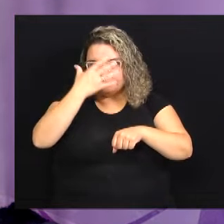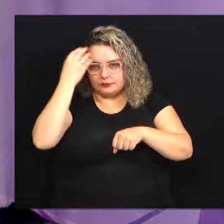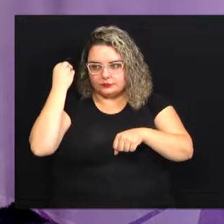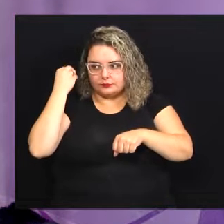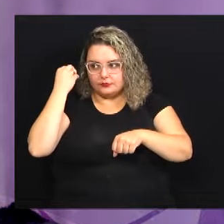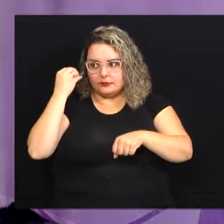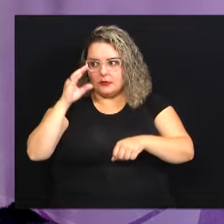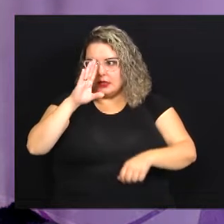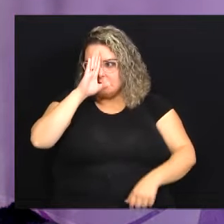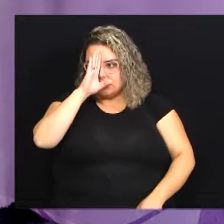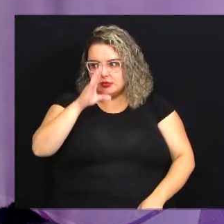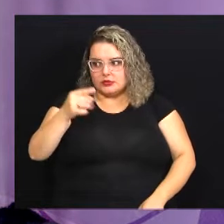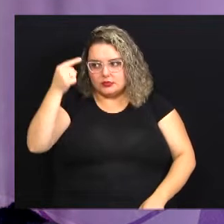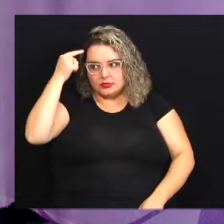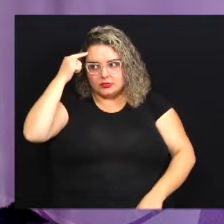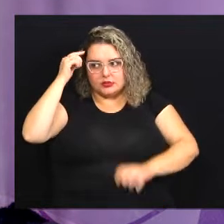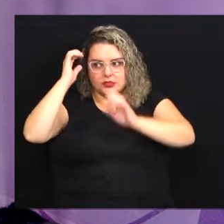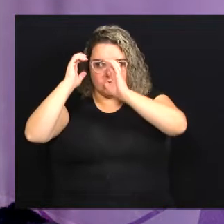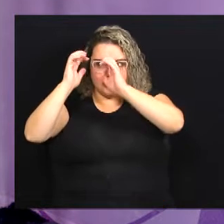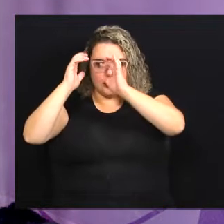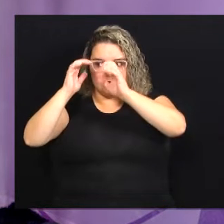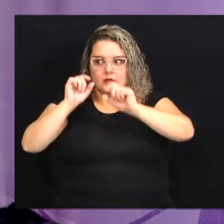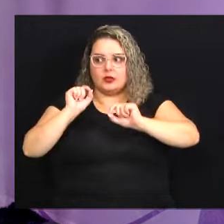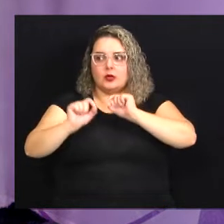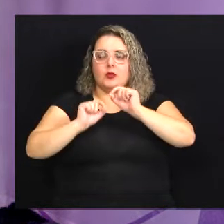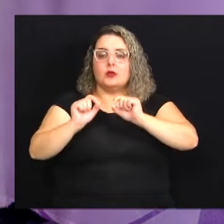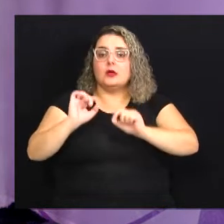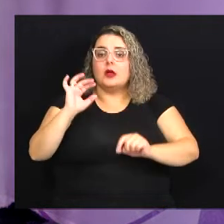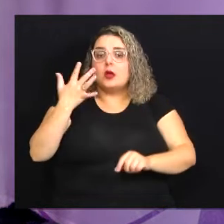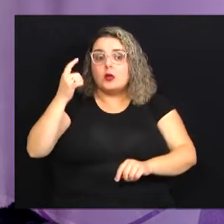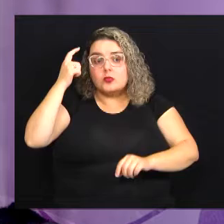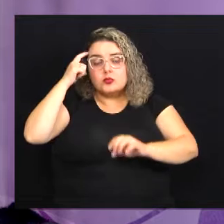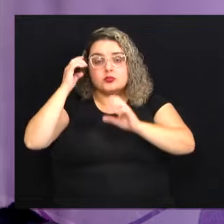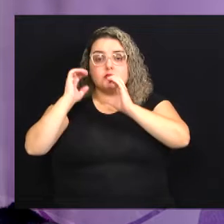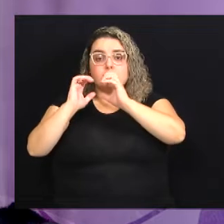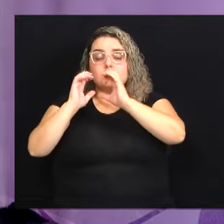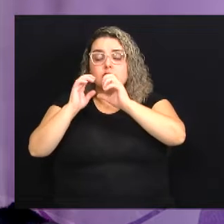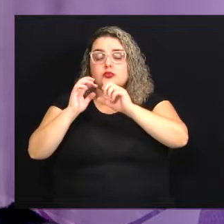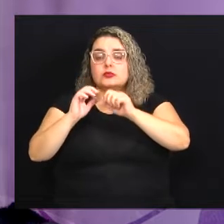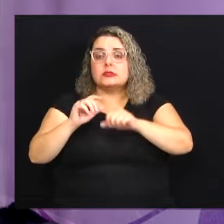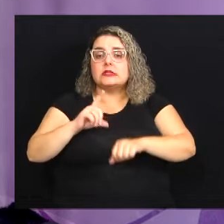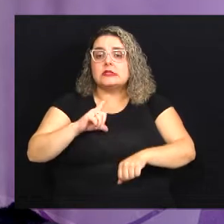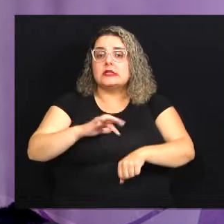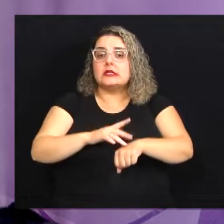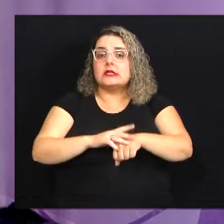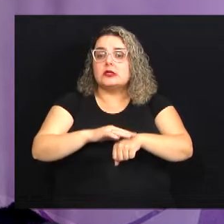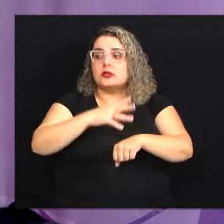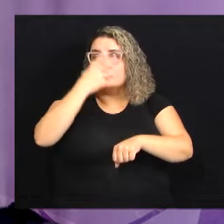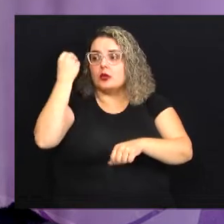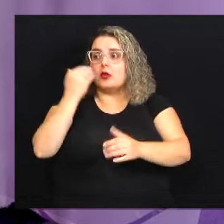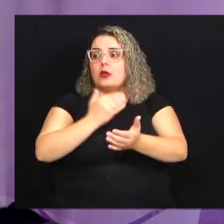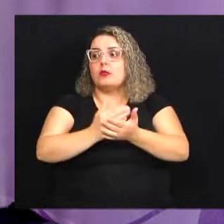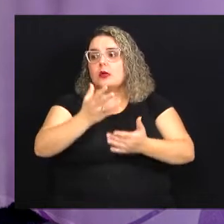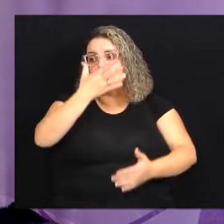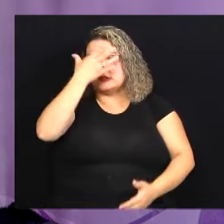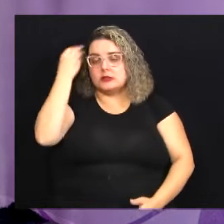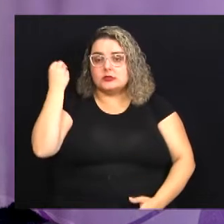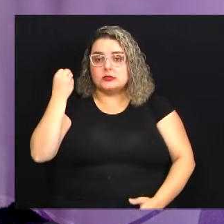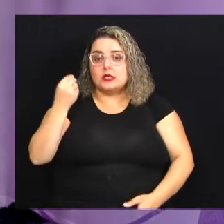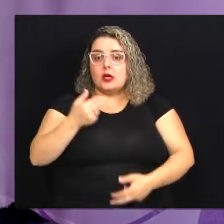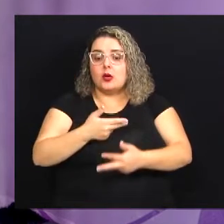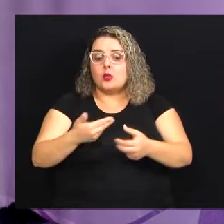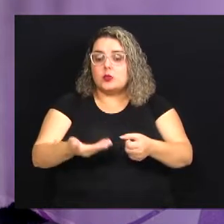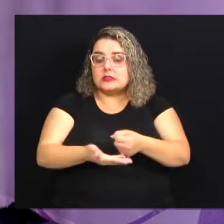né? O que acontece com o cérebro da pessoa que tem Alzheimer? A gente está falando que ela começa a esquecer coisas básicas,